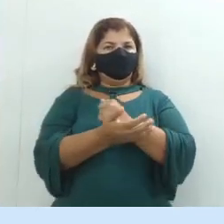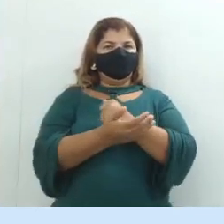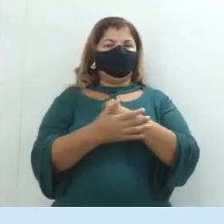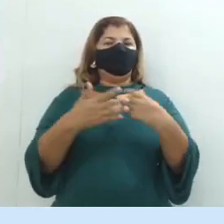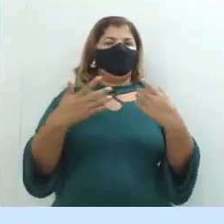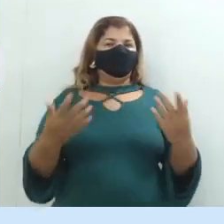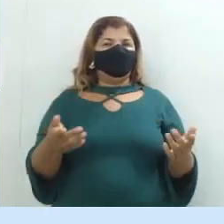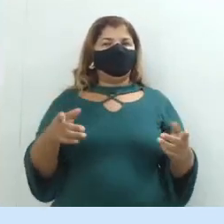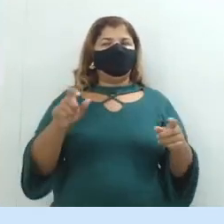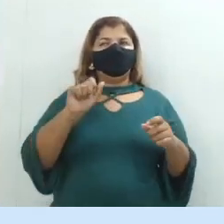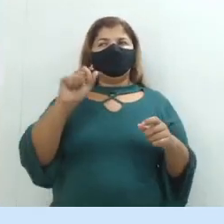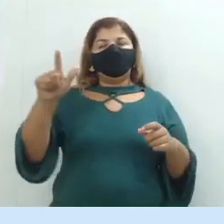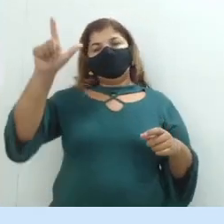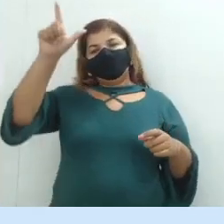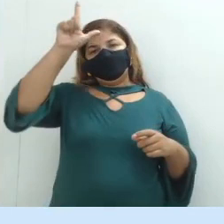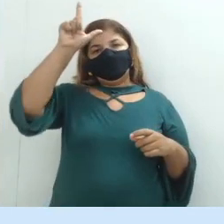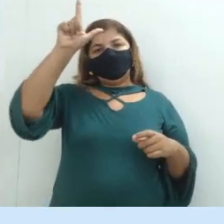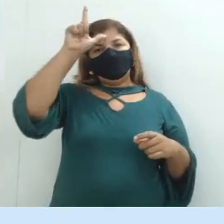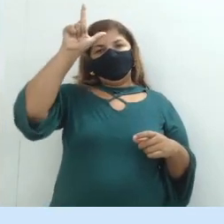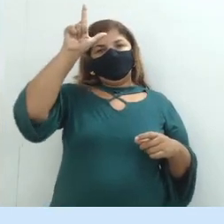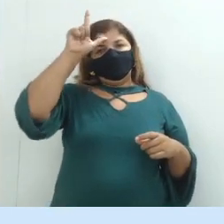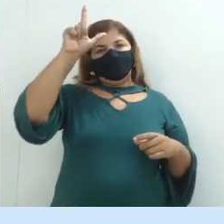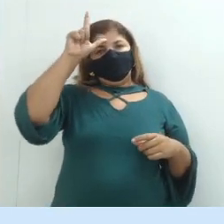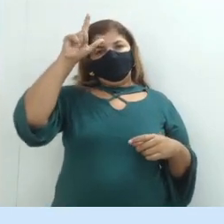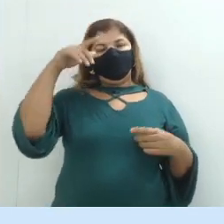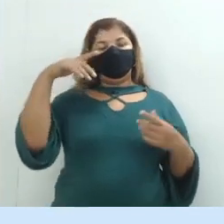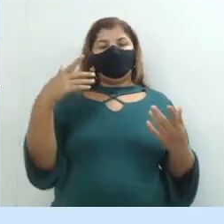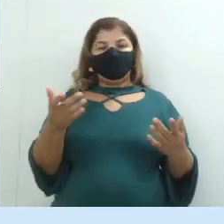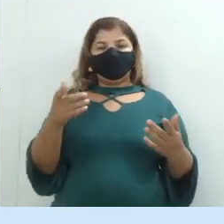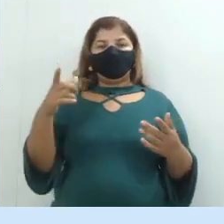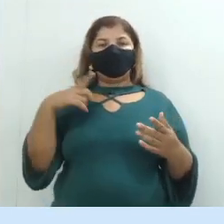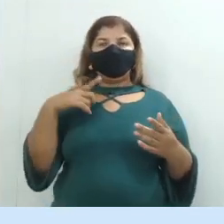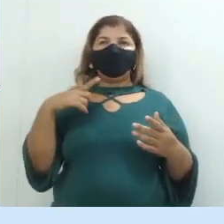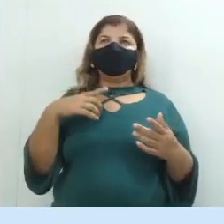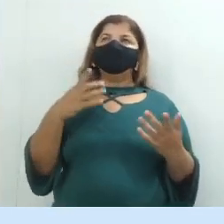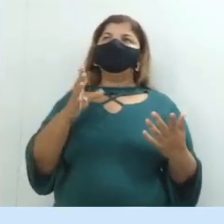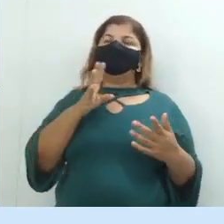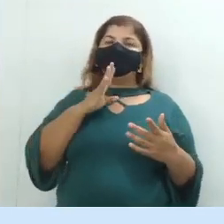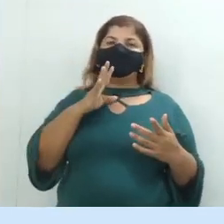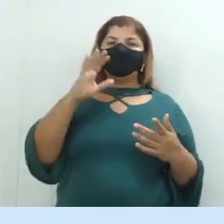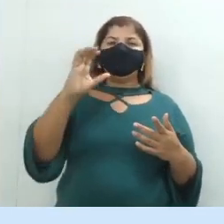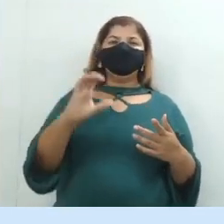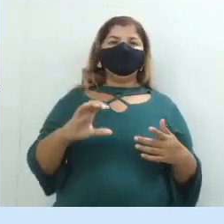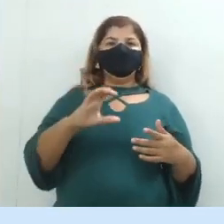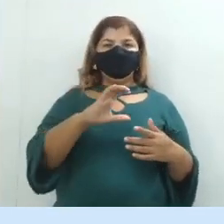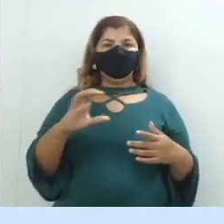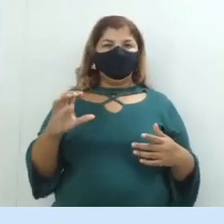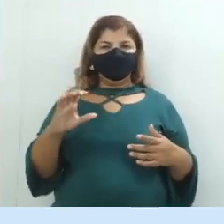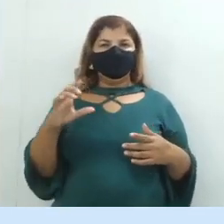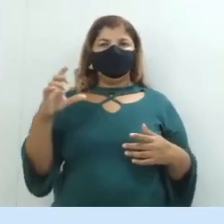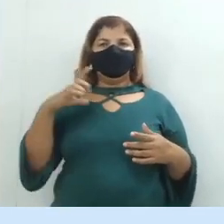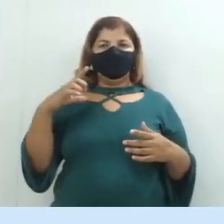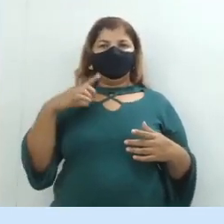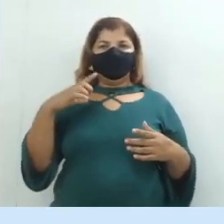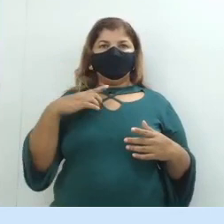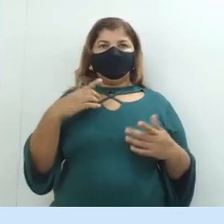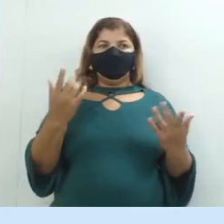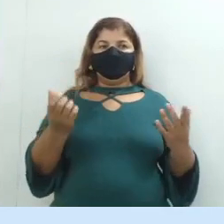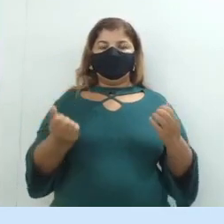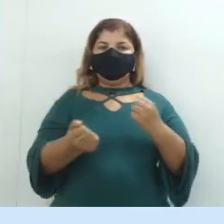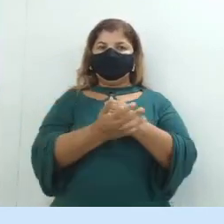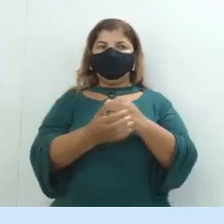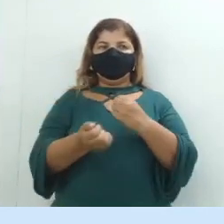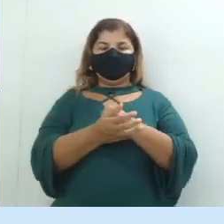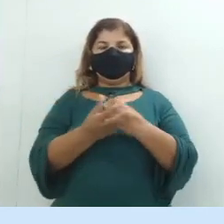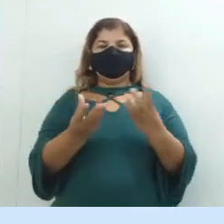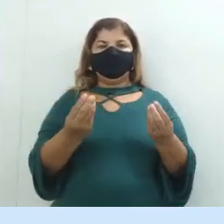na Alemanha, de onde ele veio, né? Então, quanto mais perto do poder dentro da Igreja Católica, mais corrupto a situação